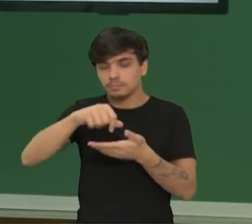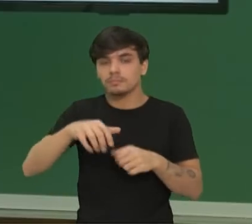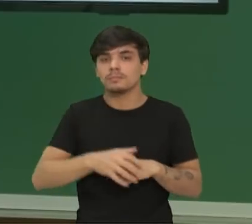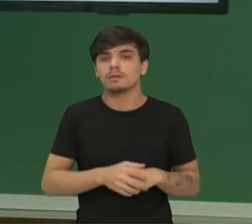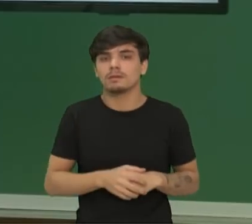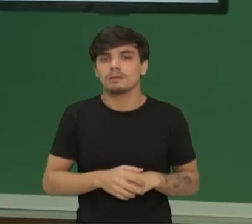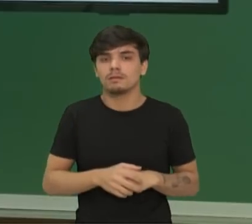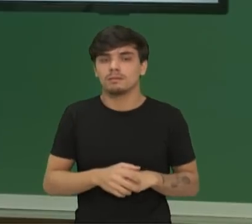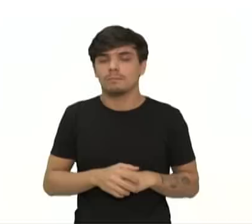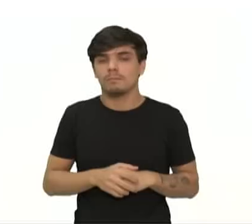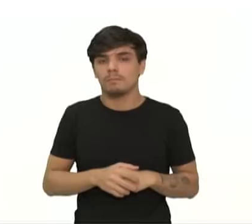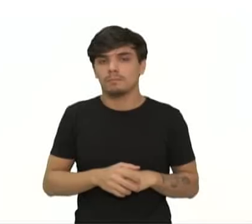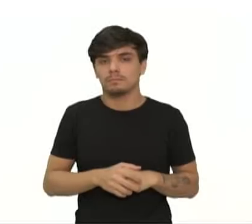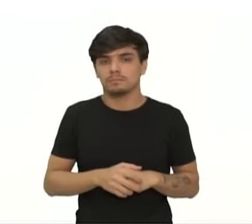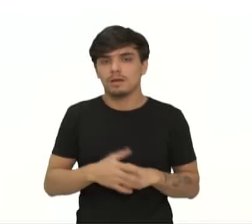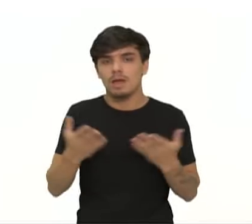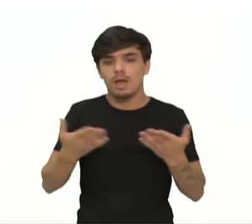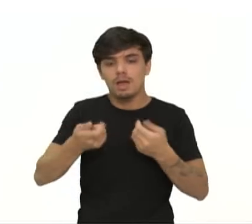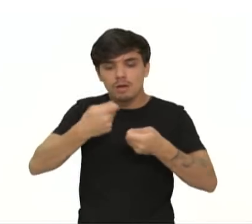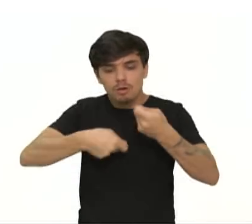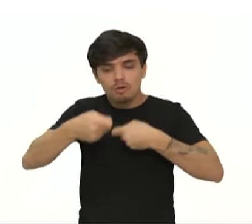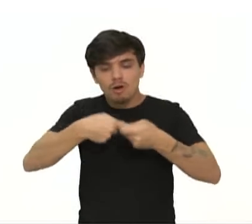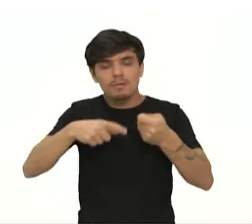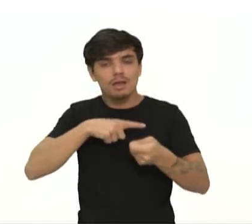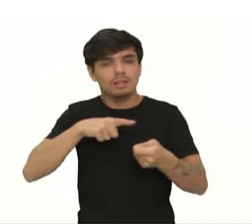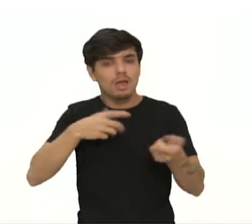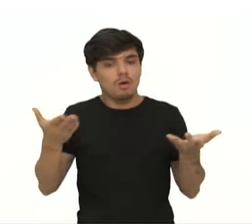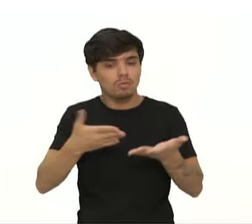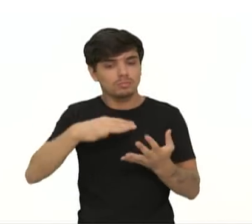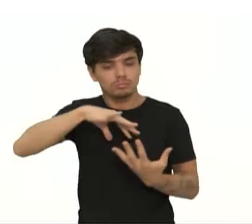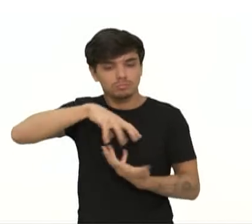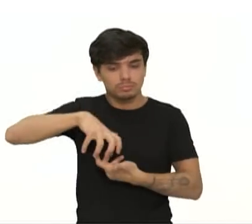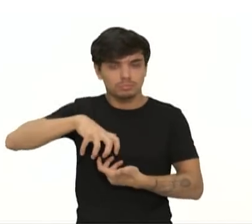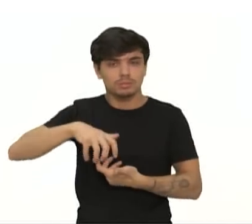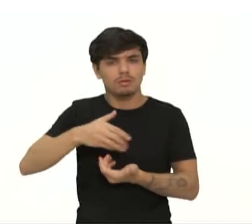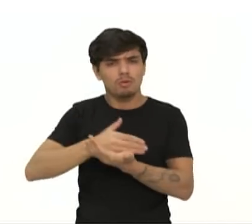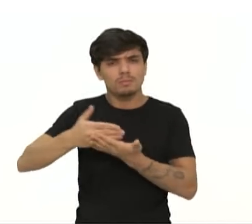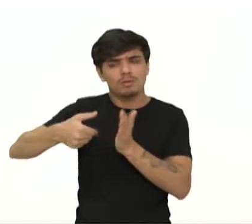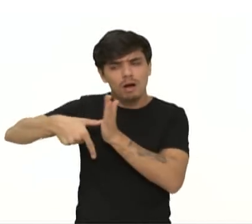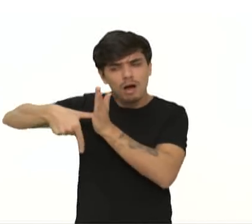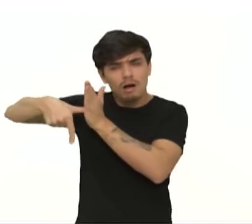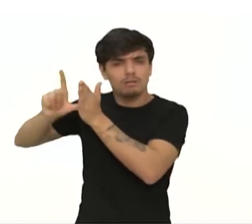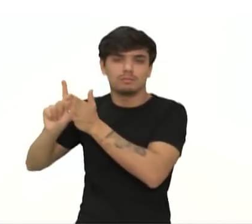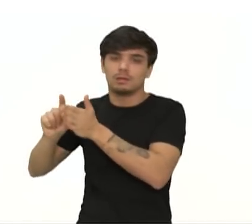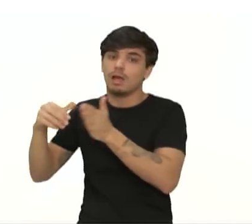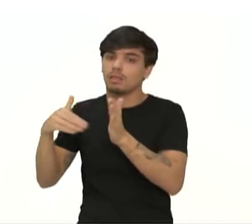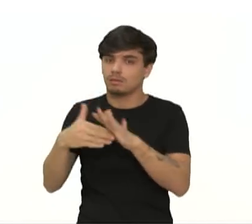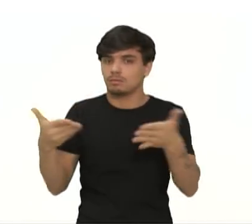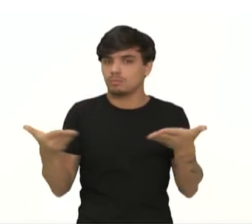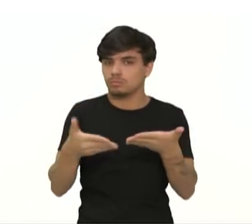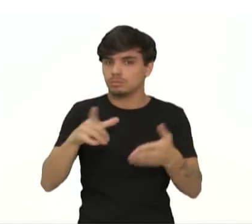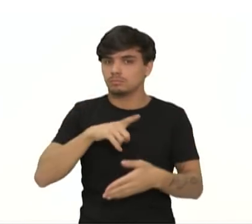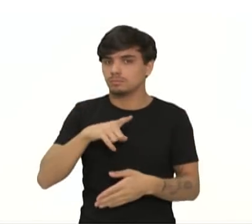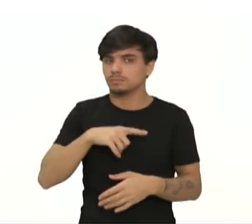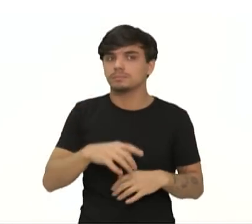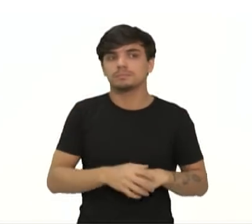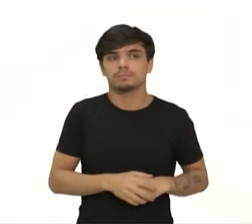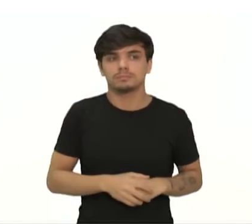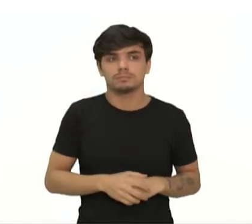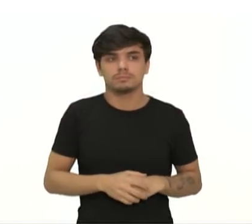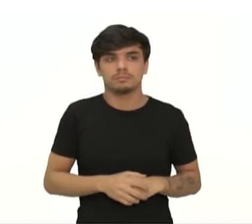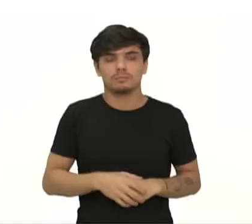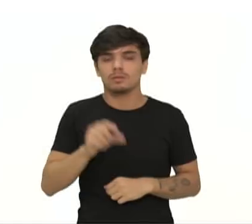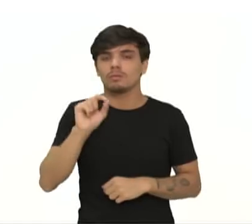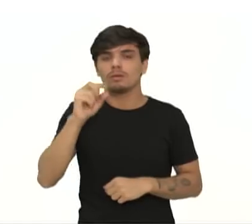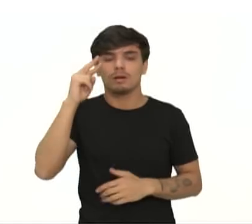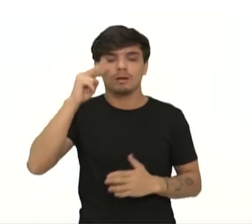capitalismo é a forma econômica que existe hoje no mundo. Começou lá atrás, viu que bacana? O que nós aprendemos na